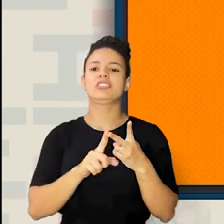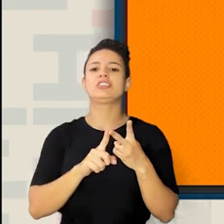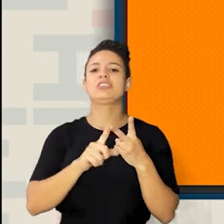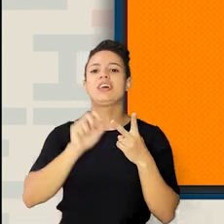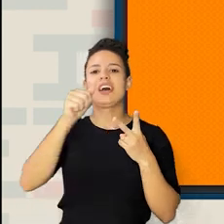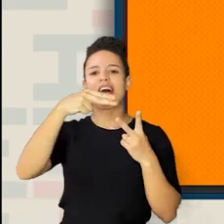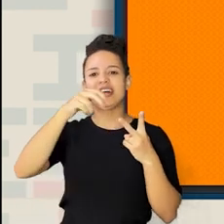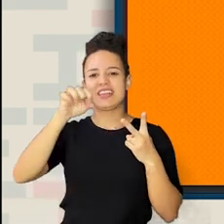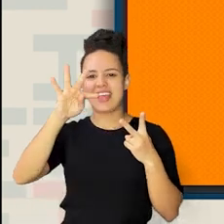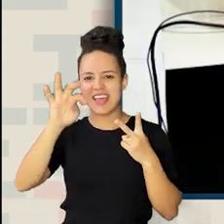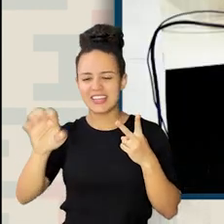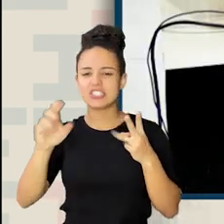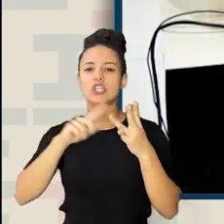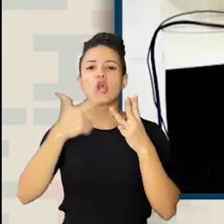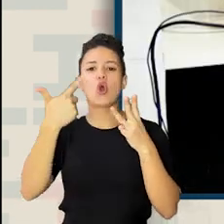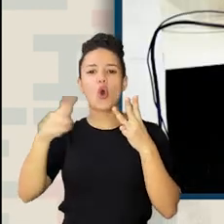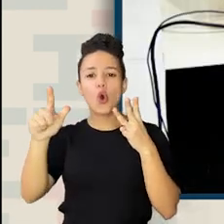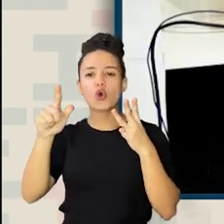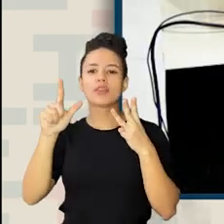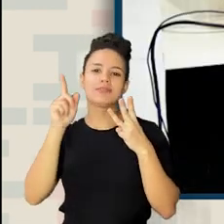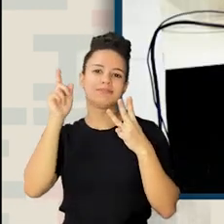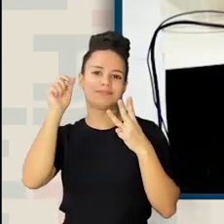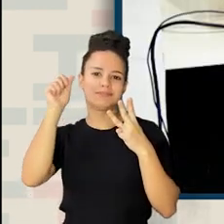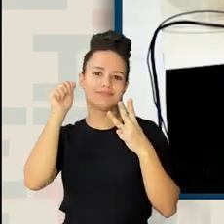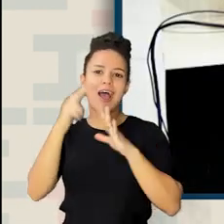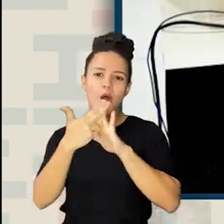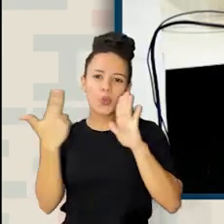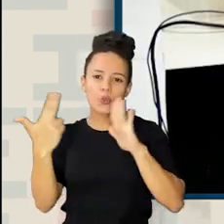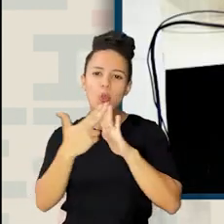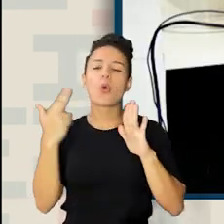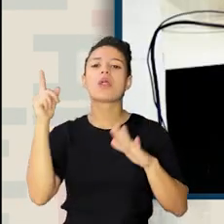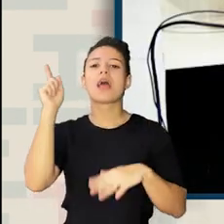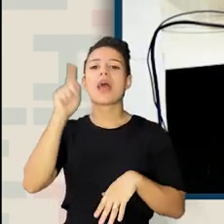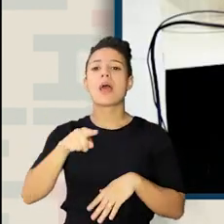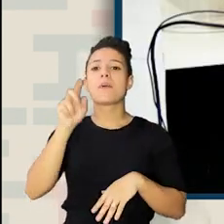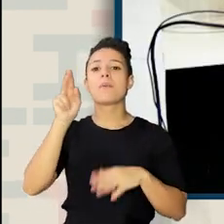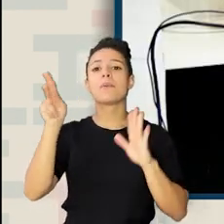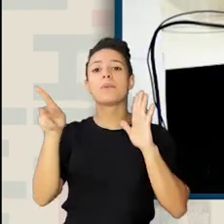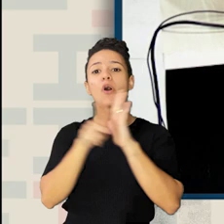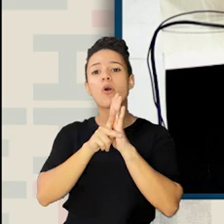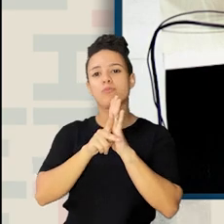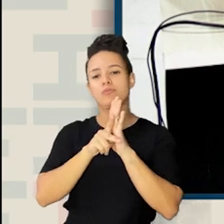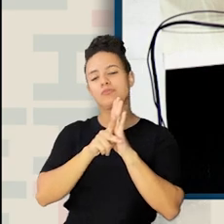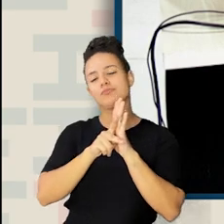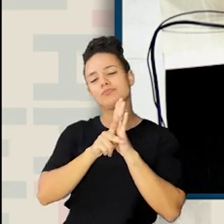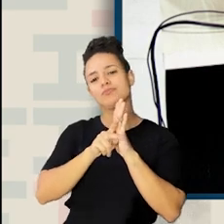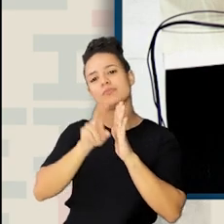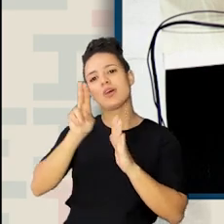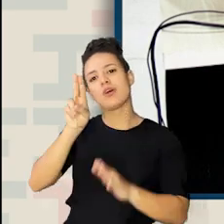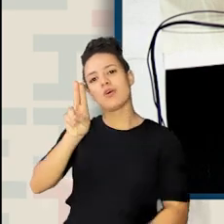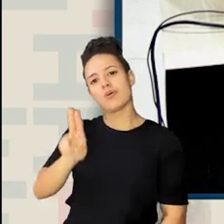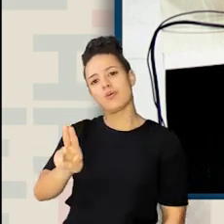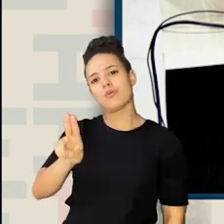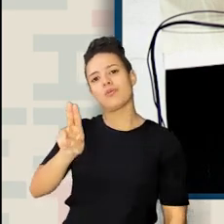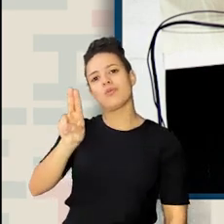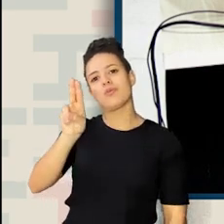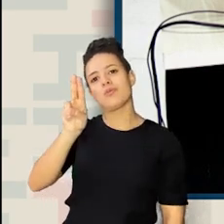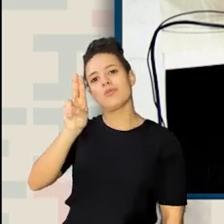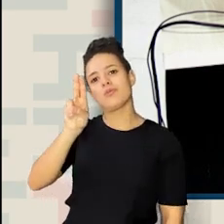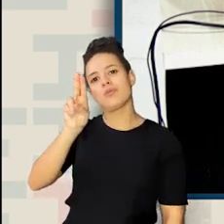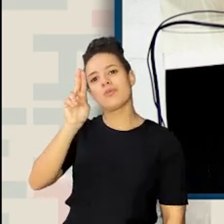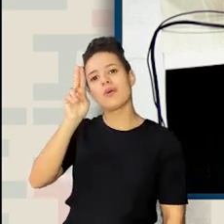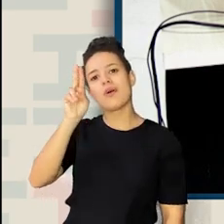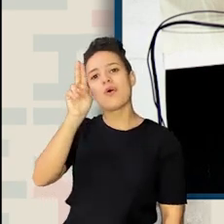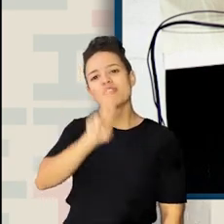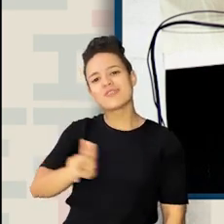e lá da Universidade Federal do Paraná. Então, eu gosto muito de trabalhar os sons graves com esse